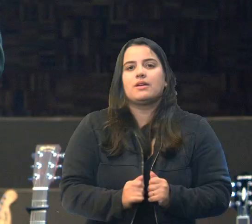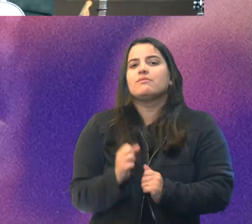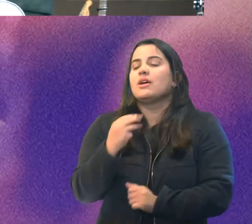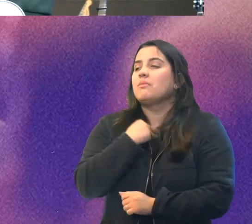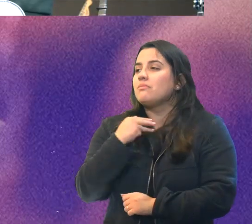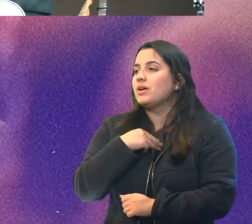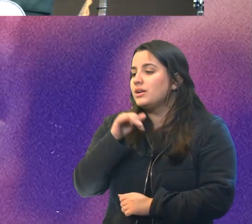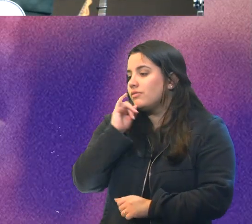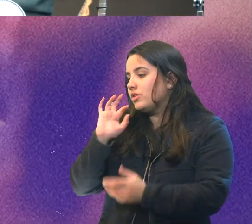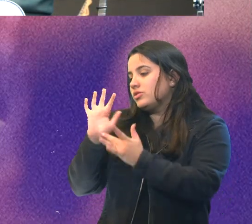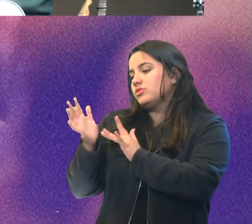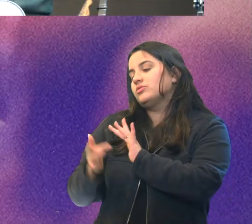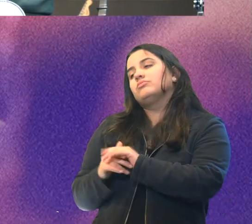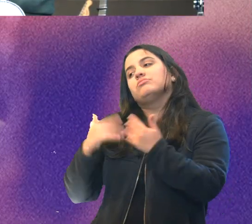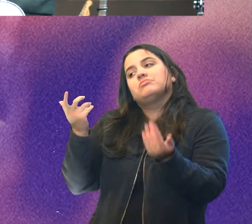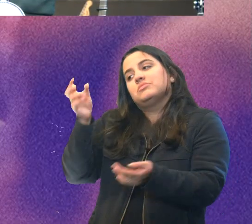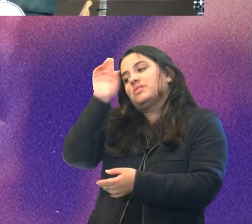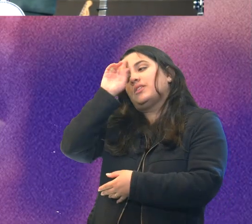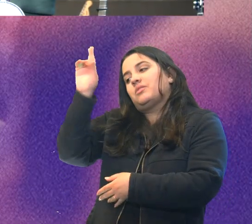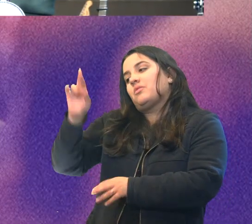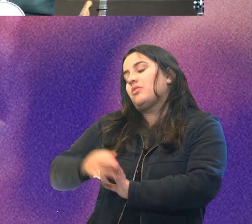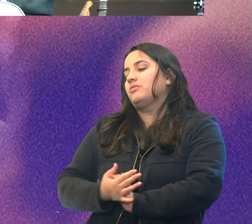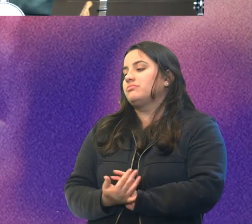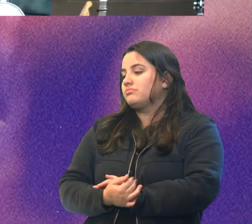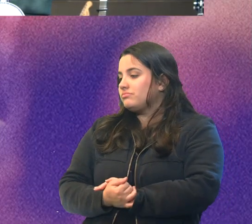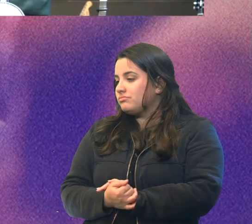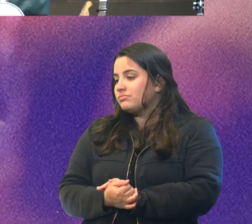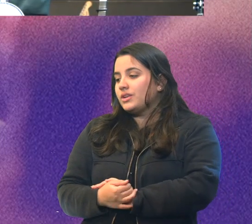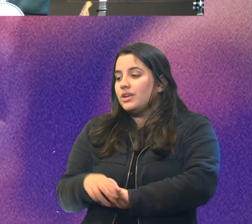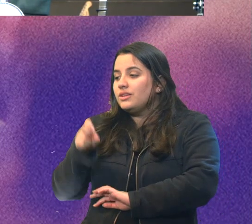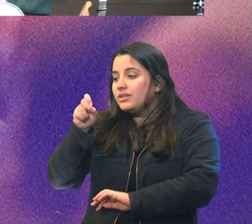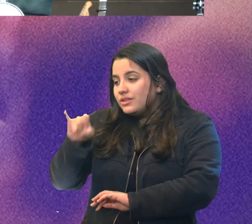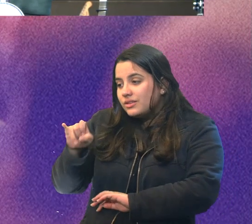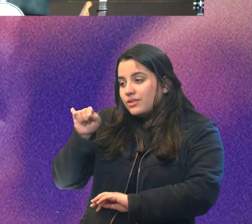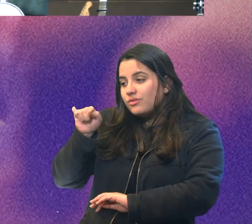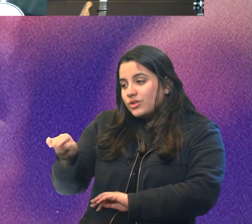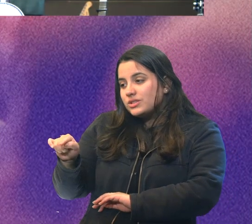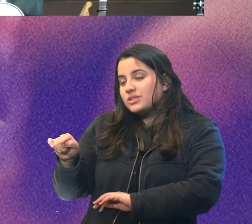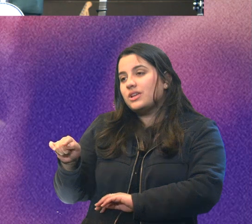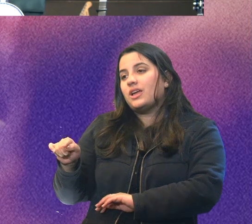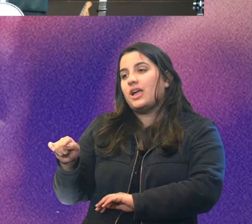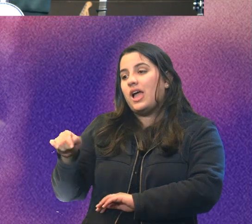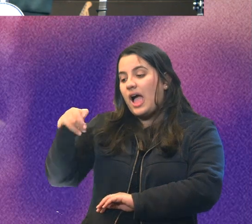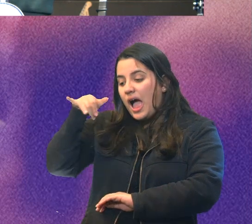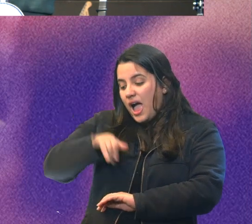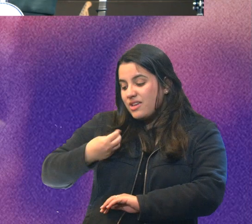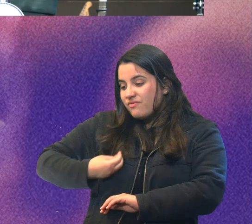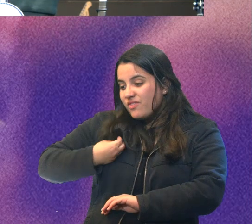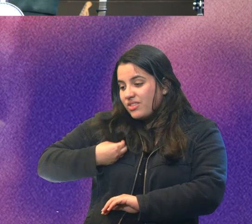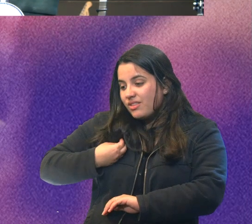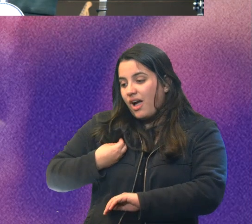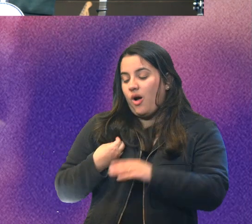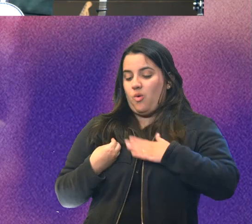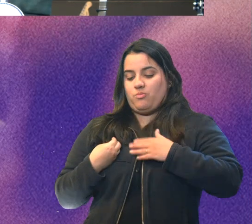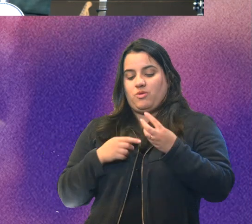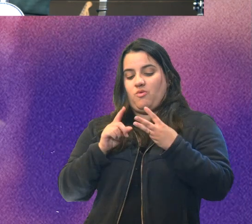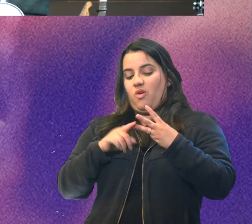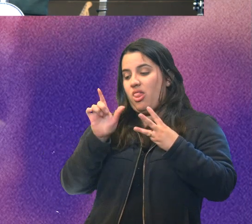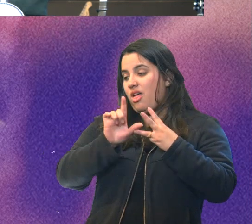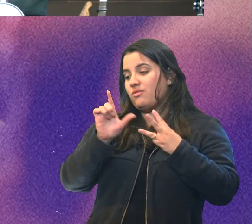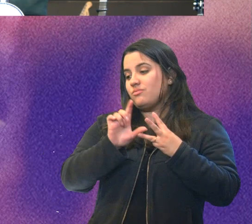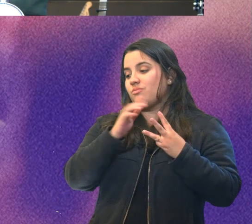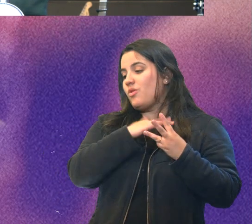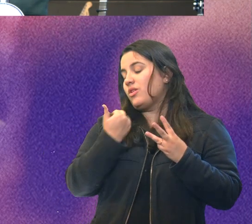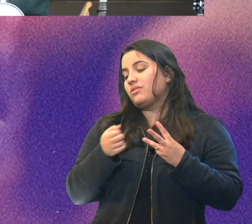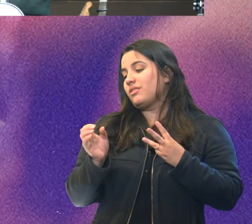disse a Jesus, Senhor, se estivesses aqui, o meu irmão não teria morrido. Todavia sei